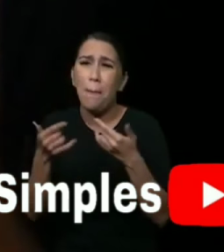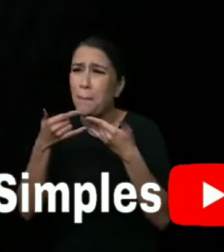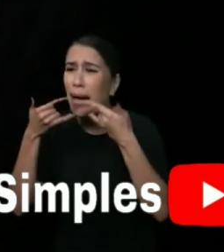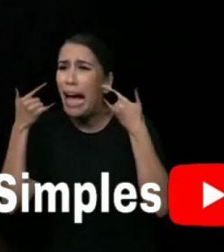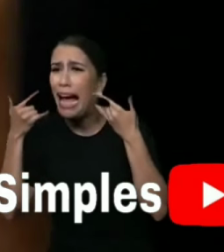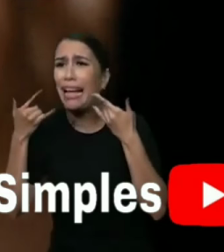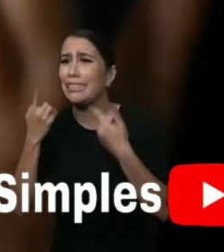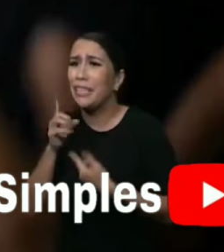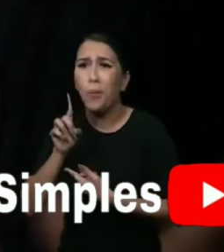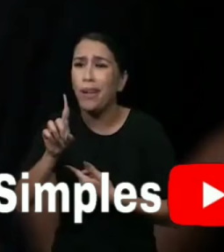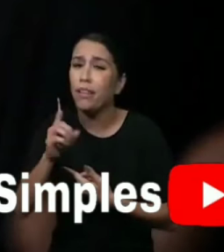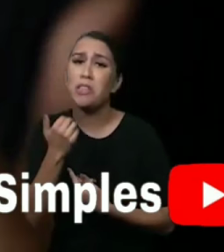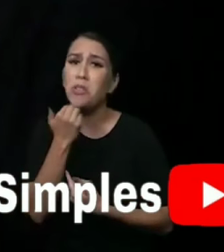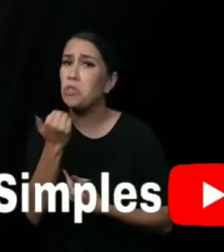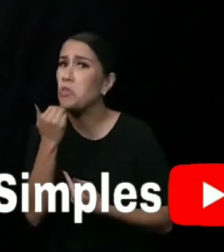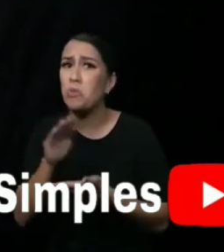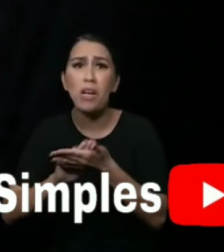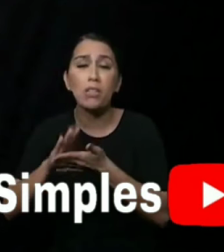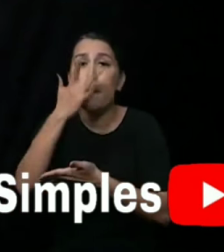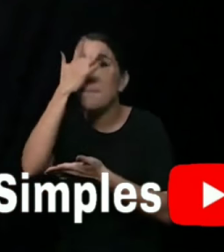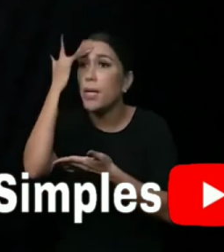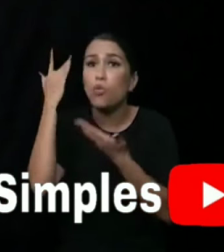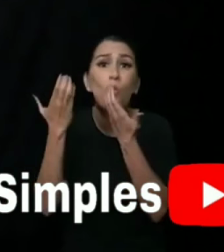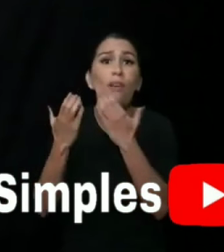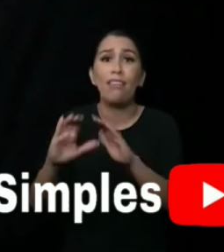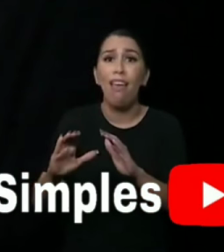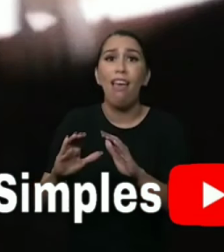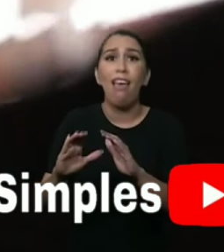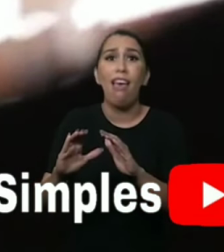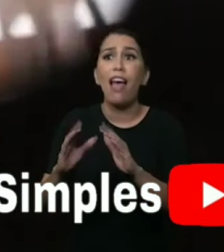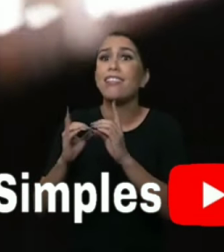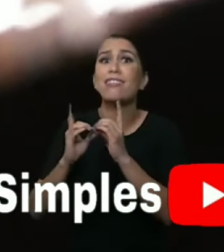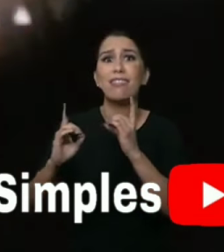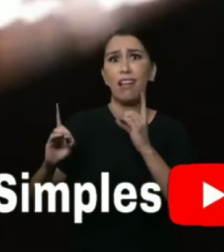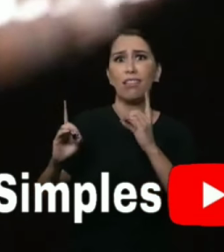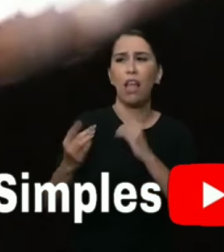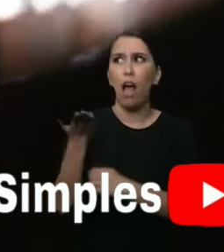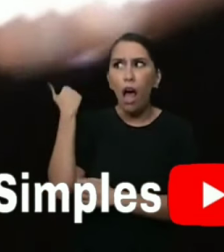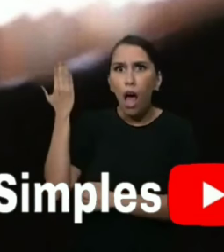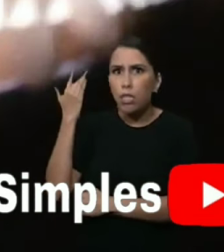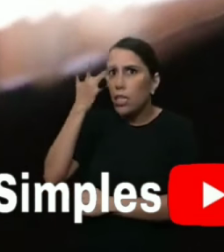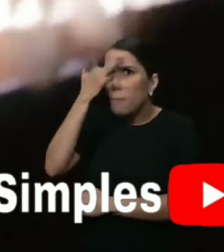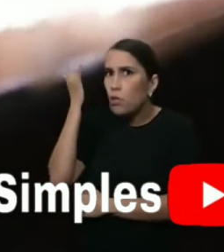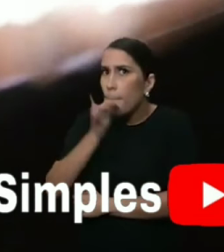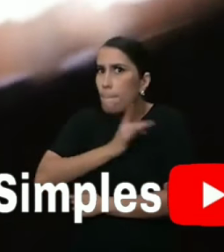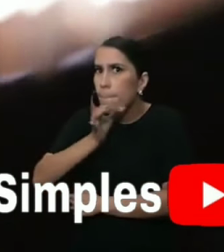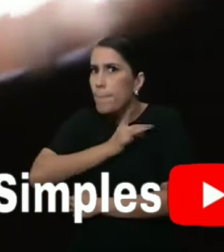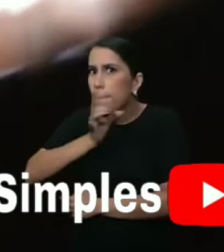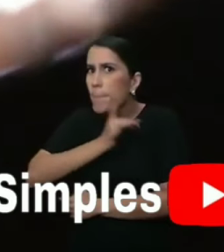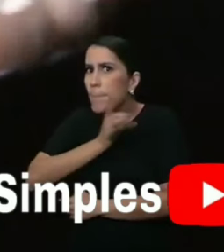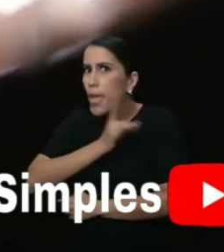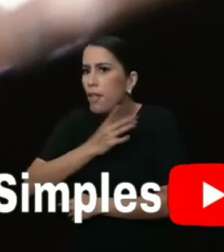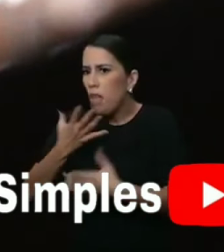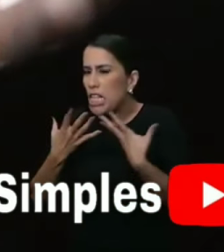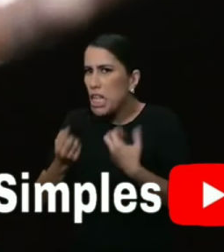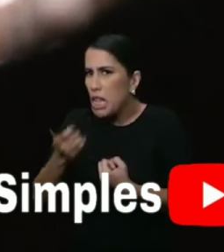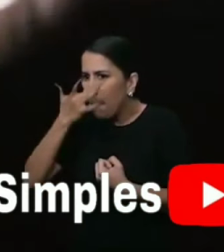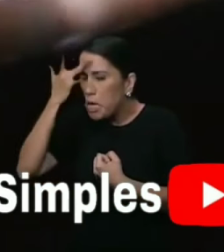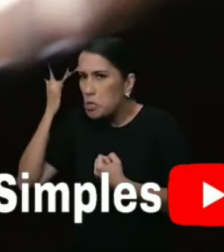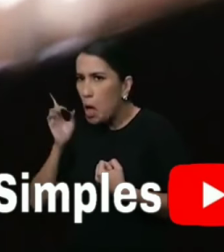sair, ninguém abre a porta. Agora tá diminuindo mais. Mas no começo, ninguém abria a porta para ninguém, todo mundo tinha medo,